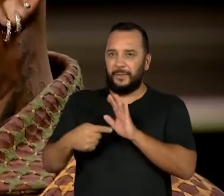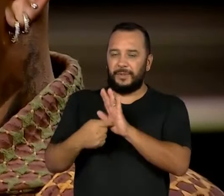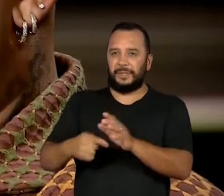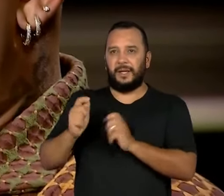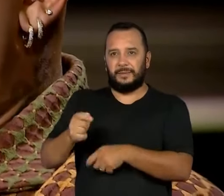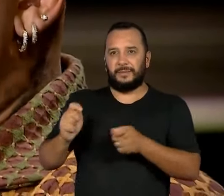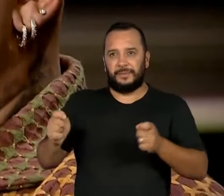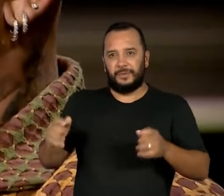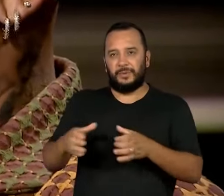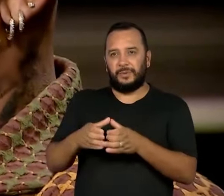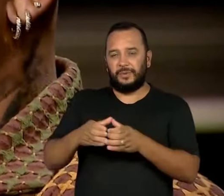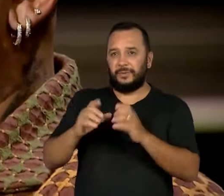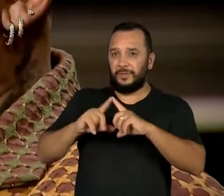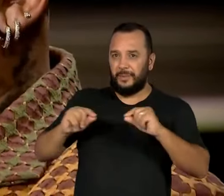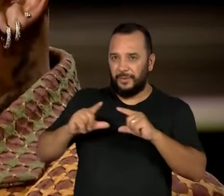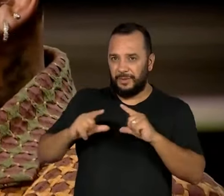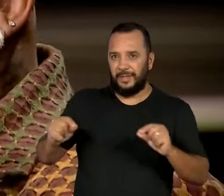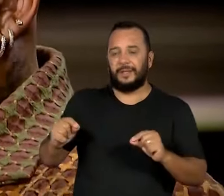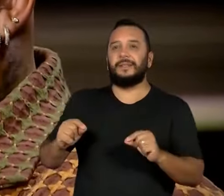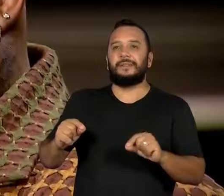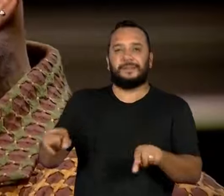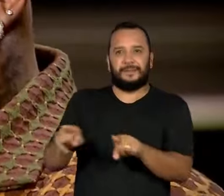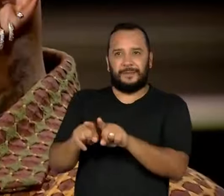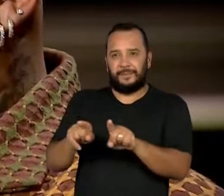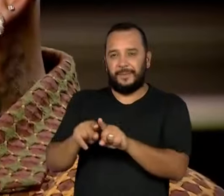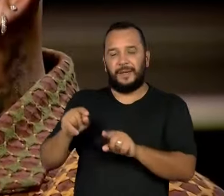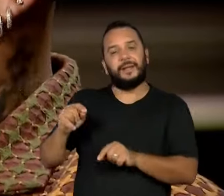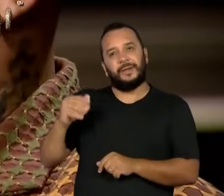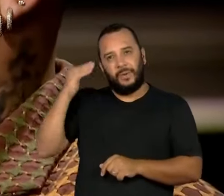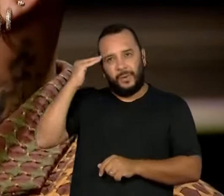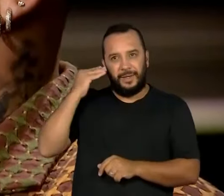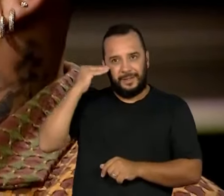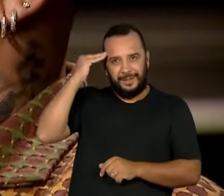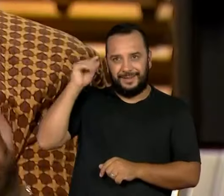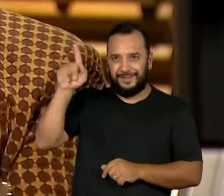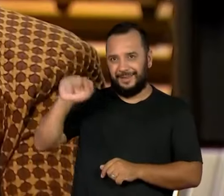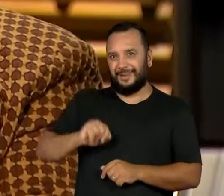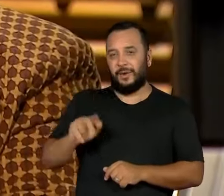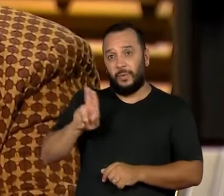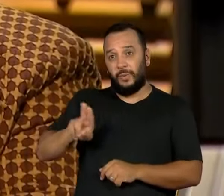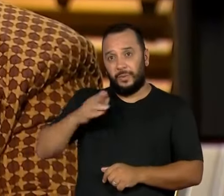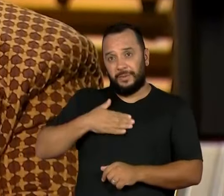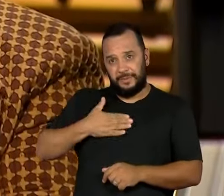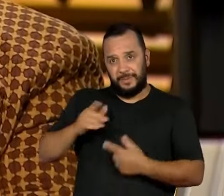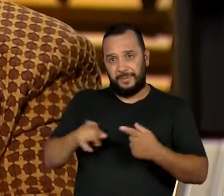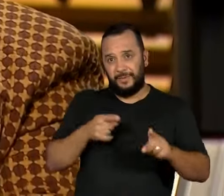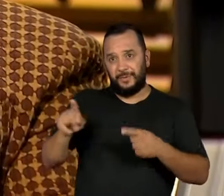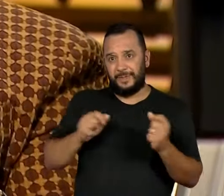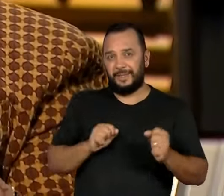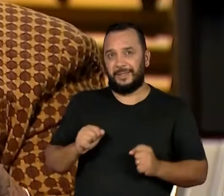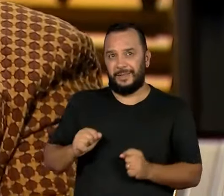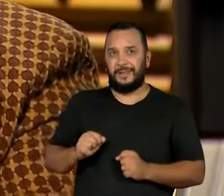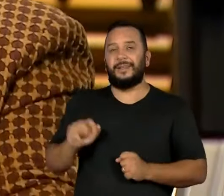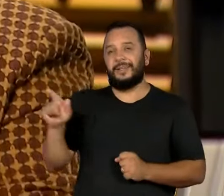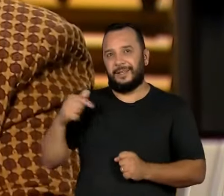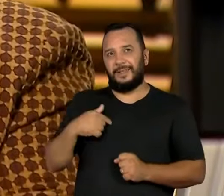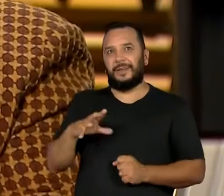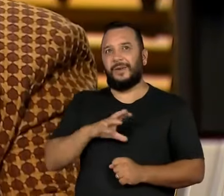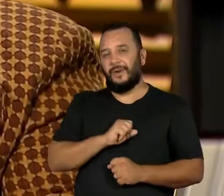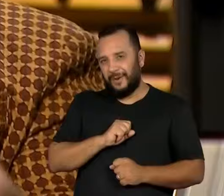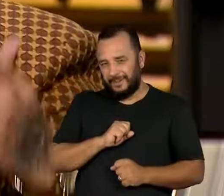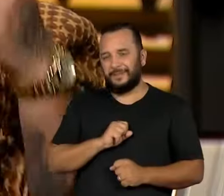grupo artista japonês coreano isso me fascina e eles não fazem coisas facinhas tipo assim eles pegam a queda pegam a